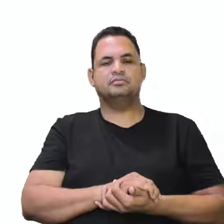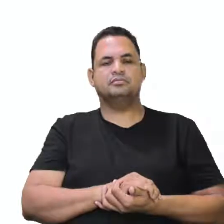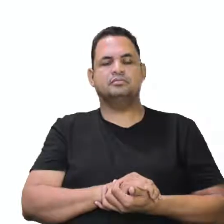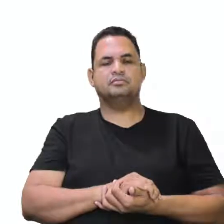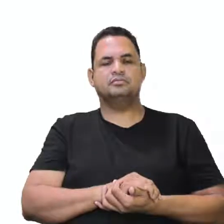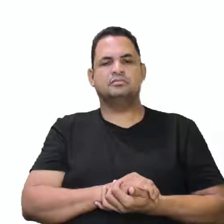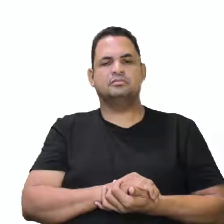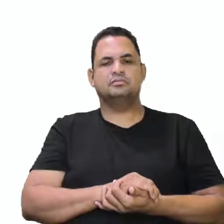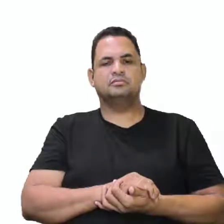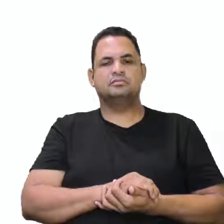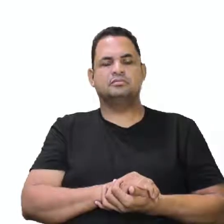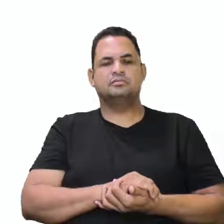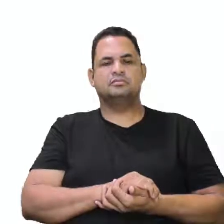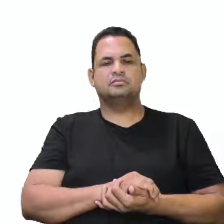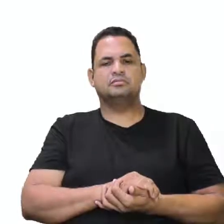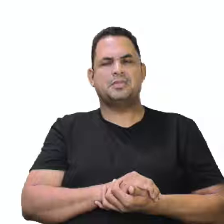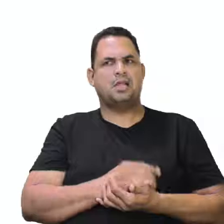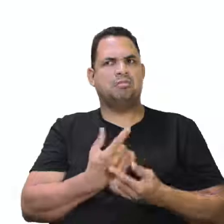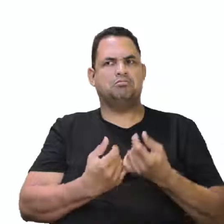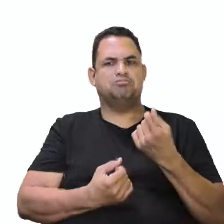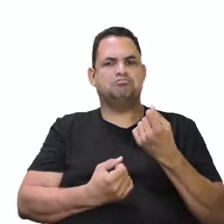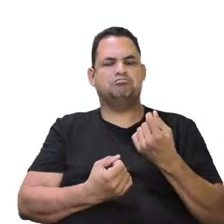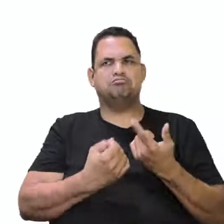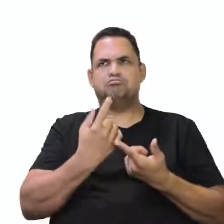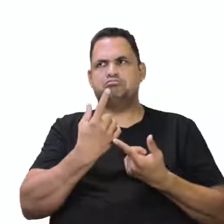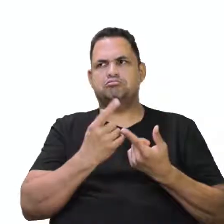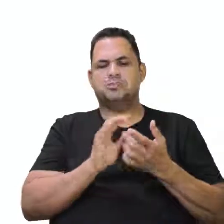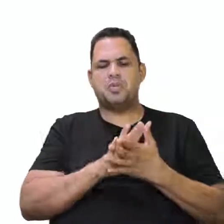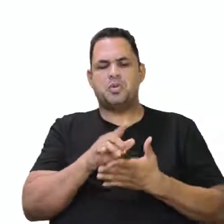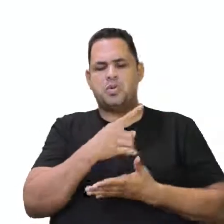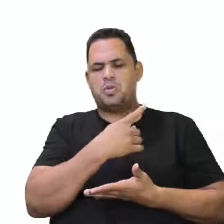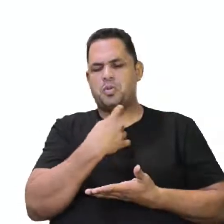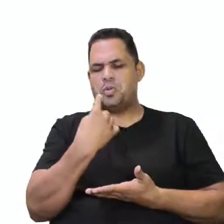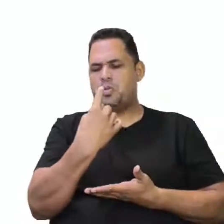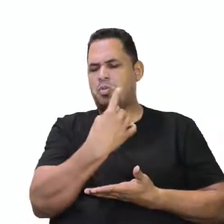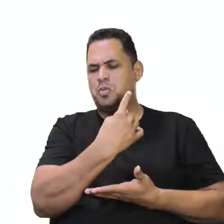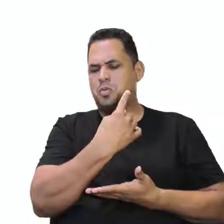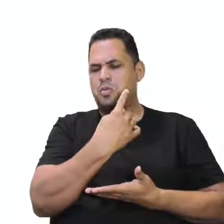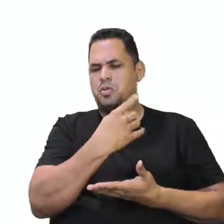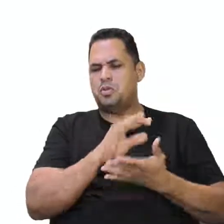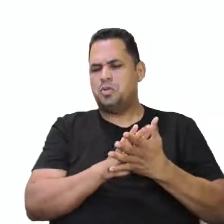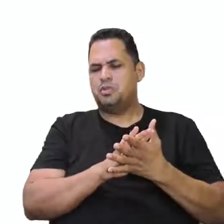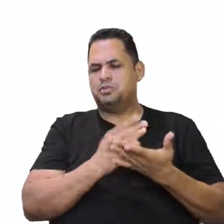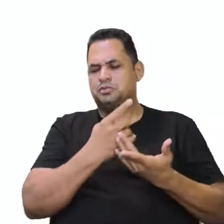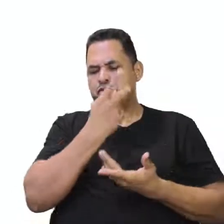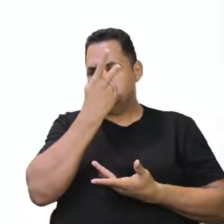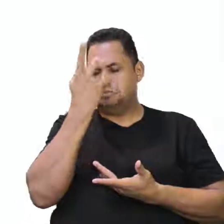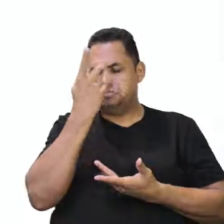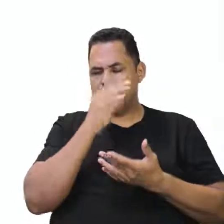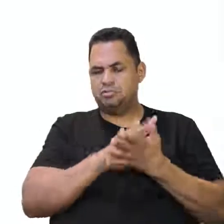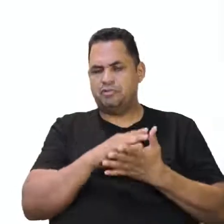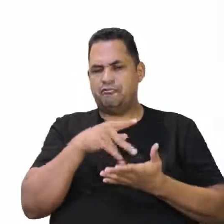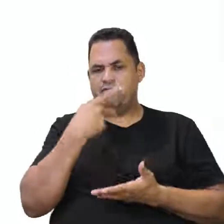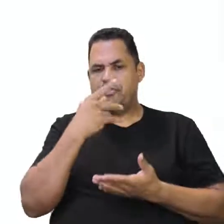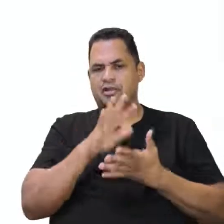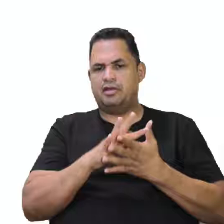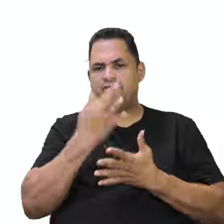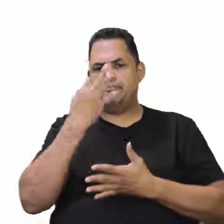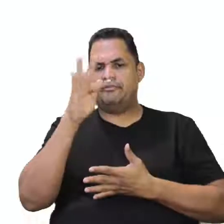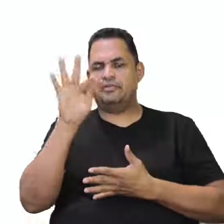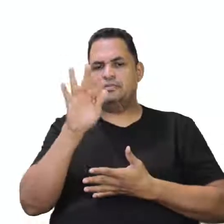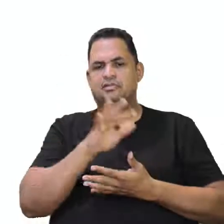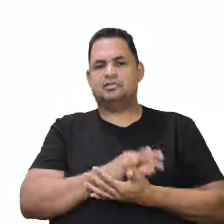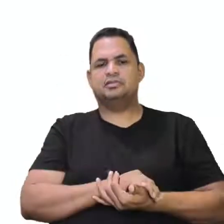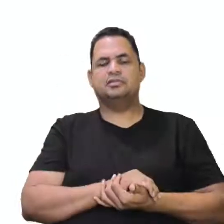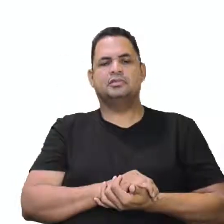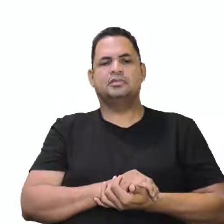us speaks French. Nenhum de nós fala francês. E na letra D? Vi o